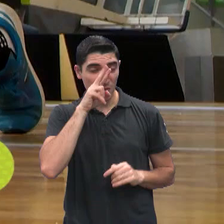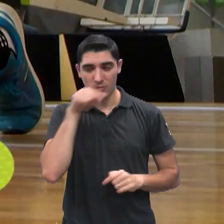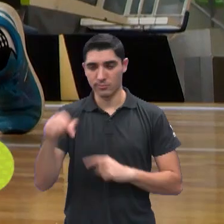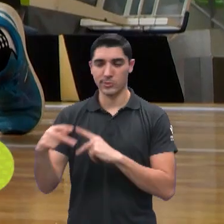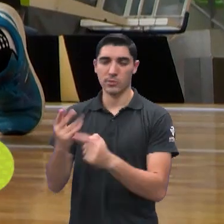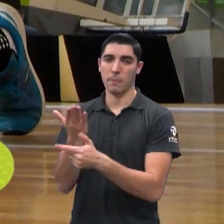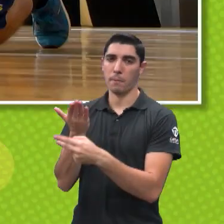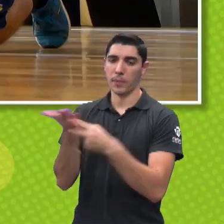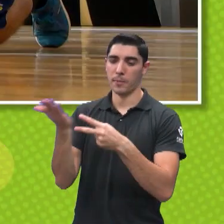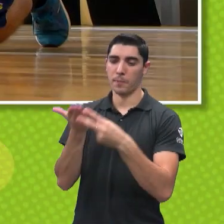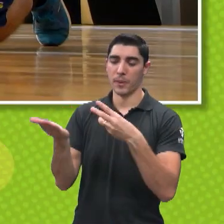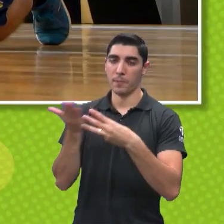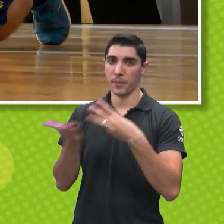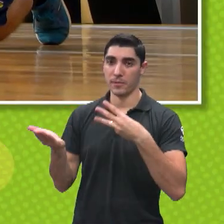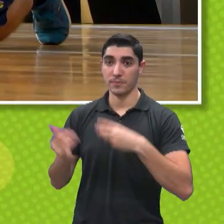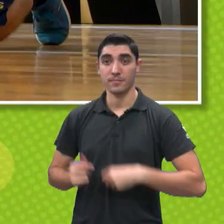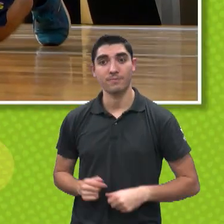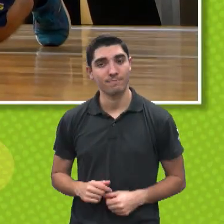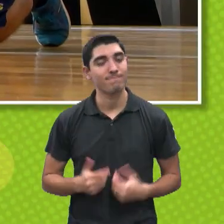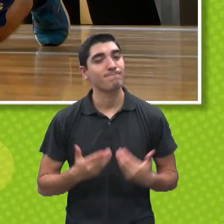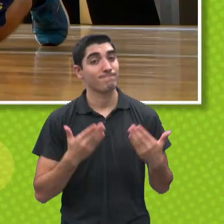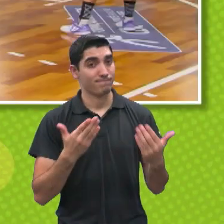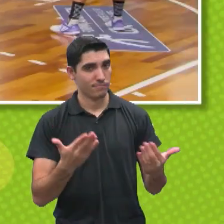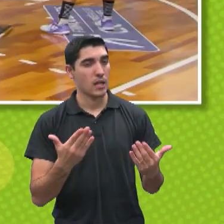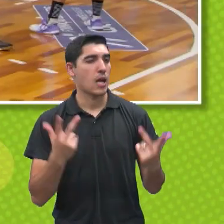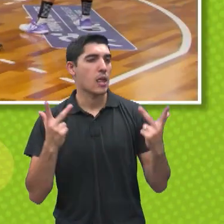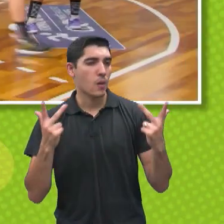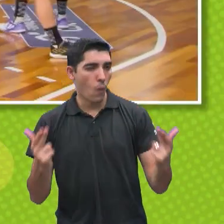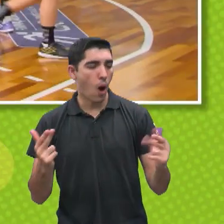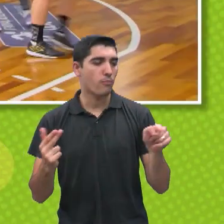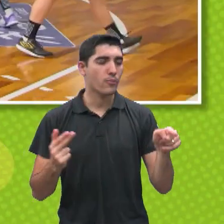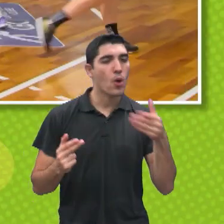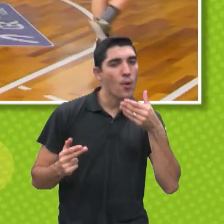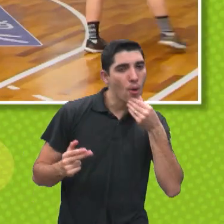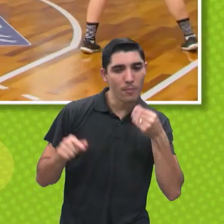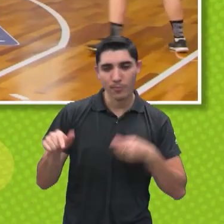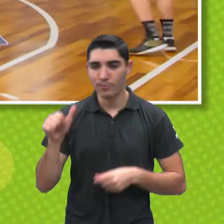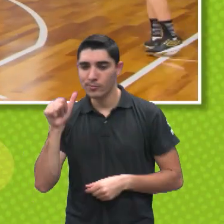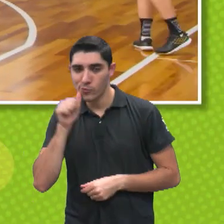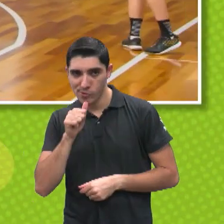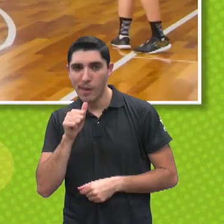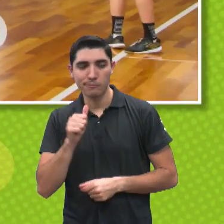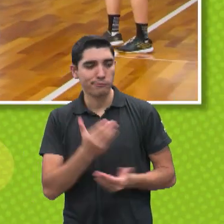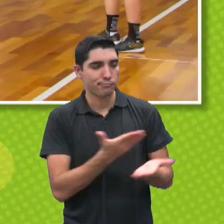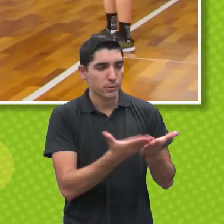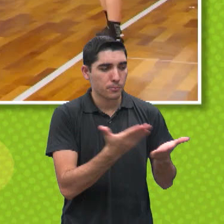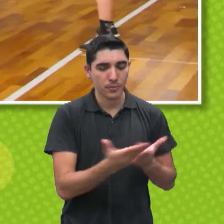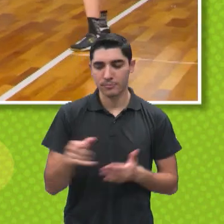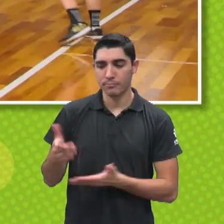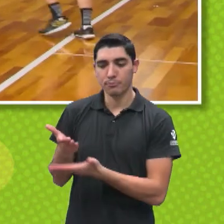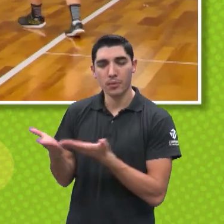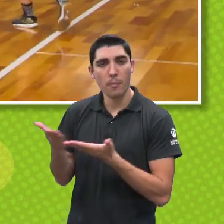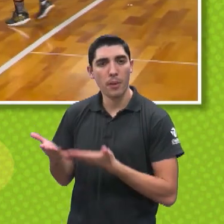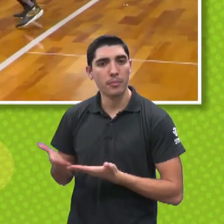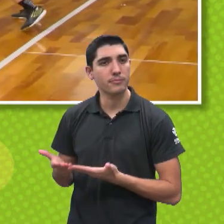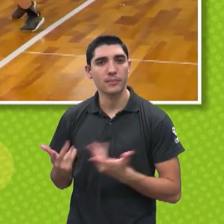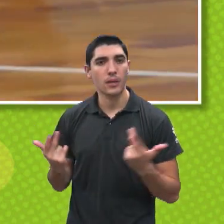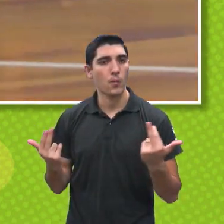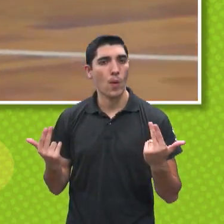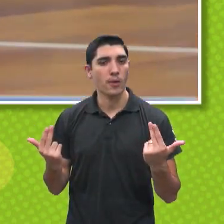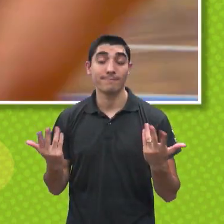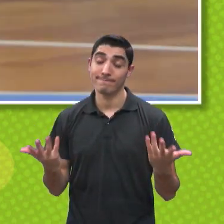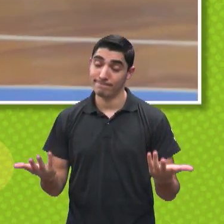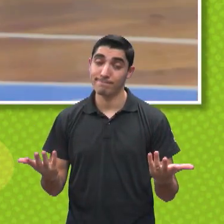derrotas. A exemplo do masculino, né, o São José vem problemático aí na Liga Nacional,